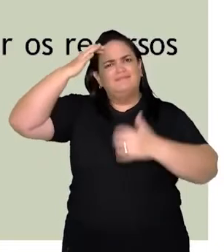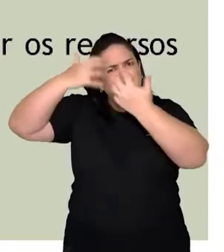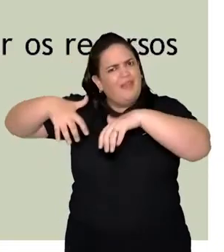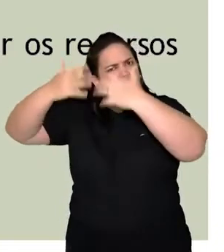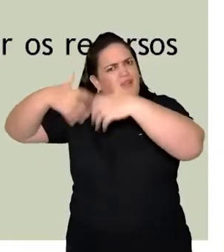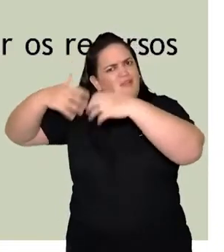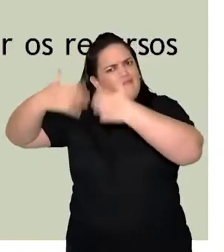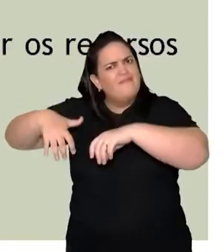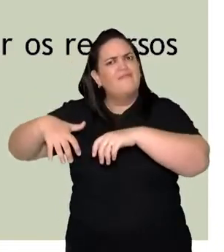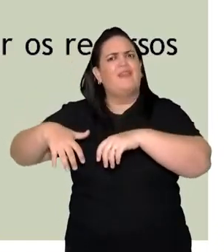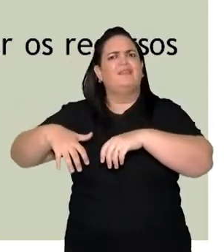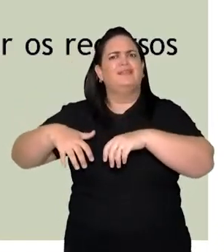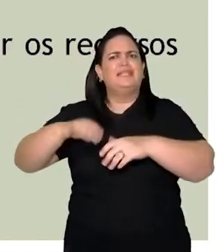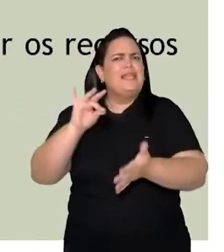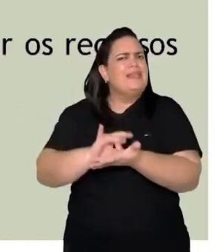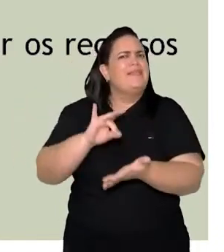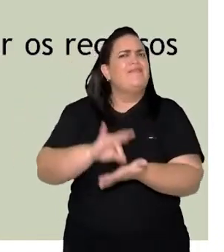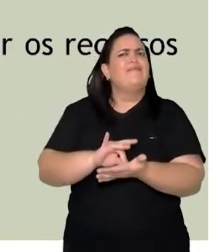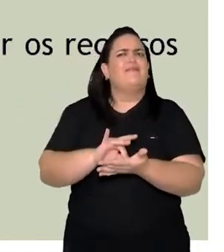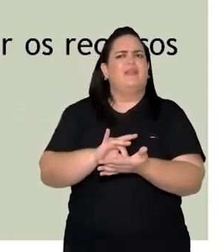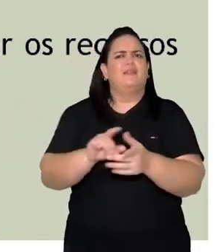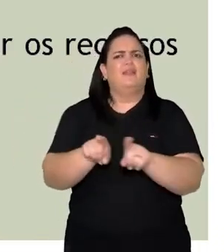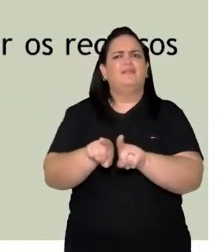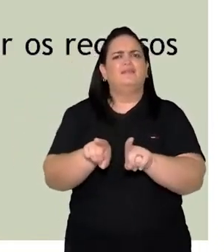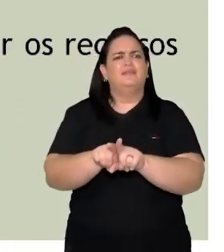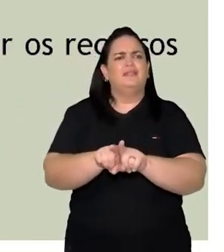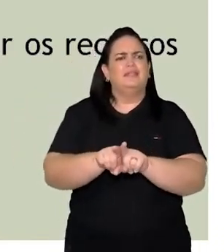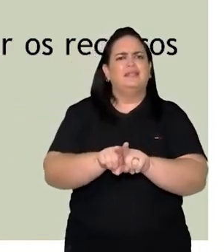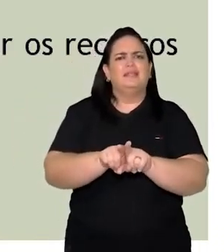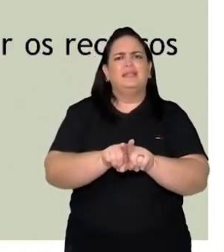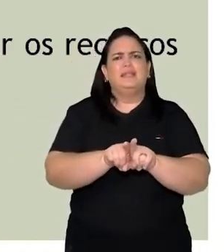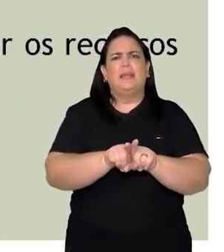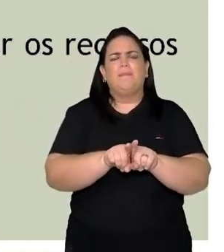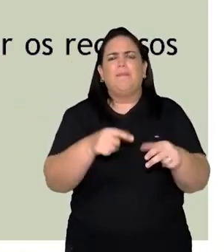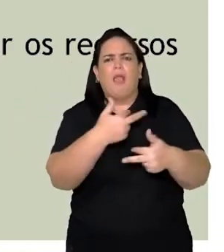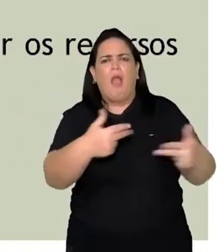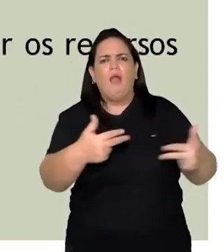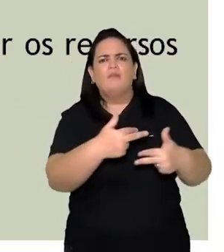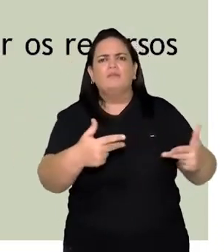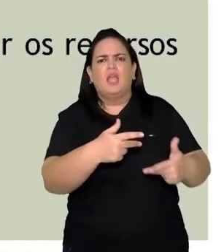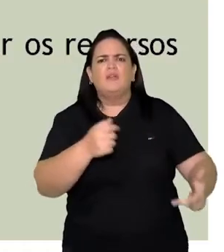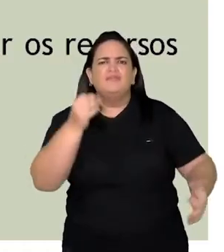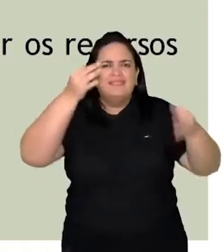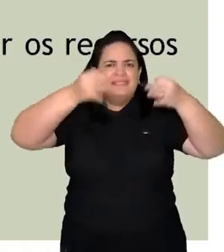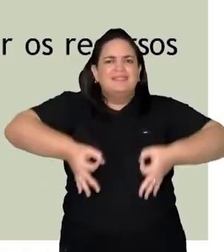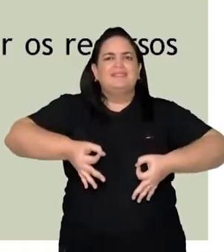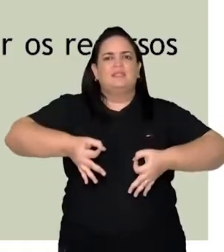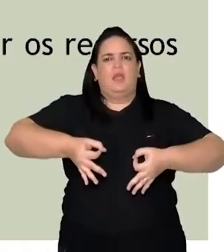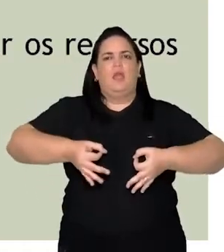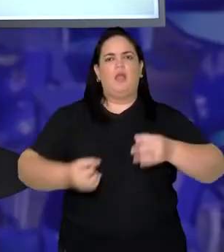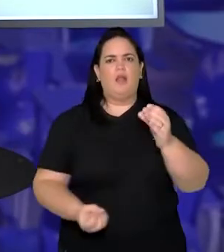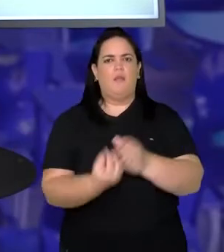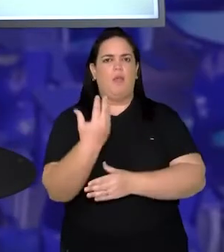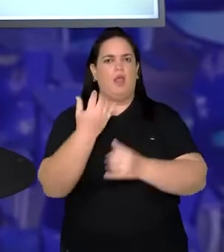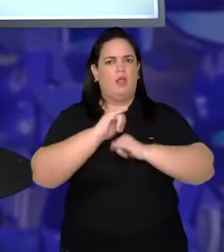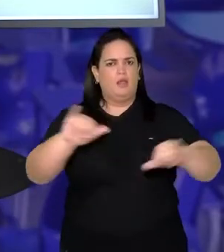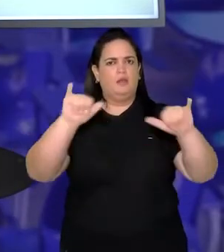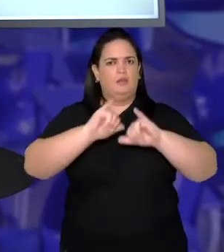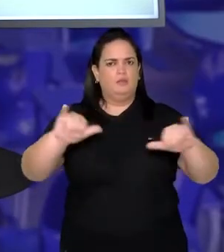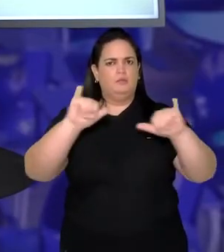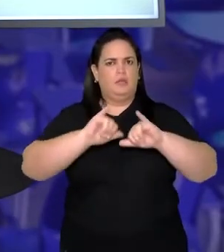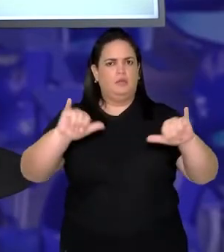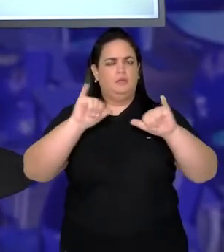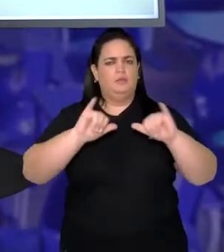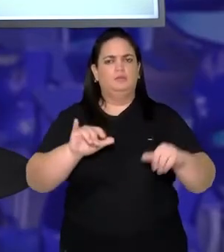de consumo e esse conhecimento também nos permite usar os recursos adequados caso precisemos criar anúncios. É o